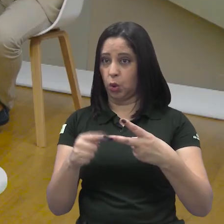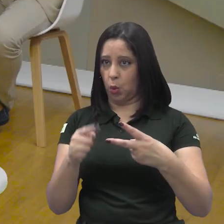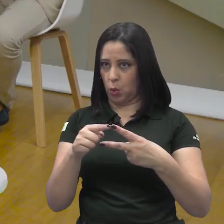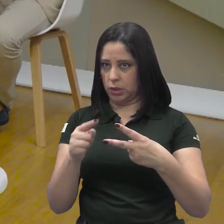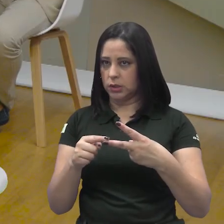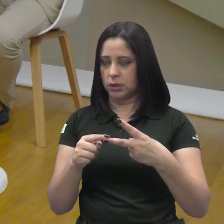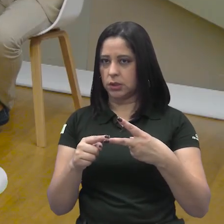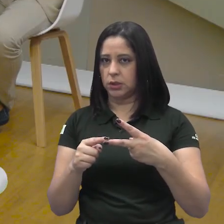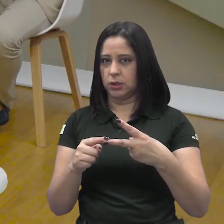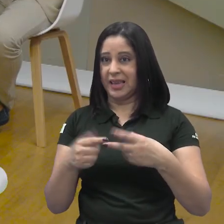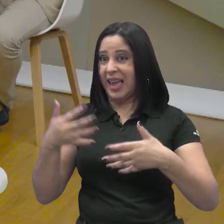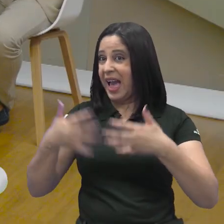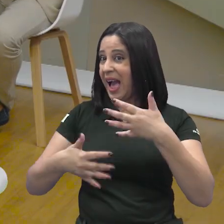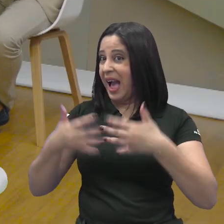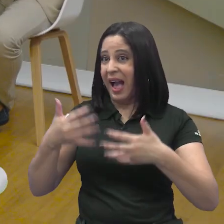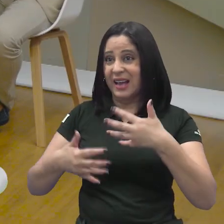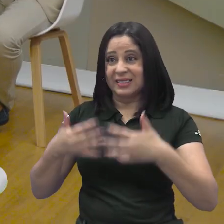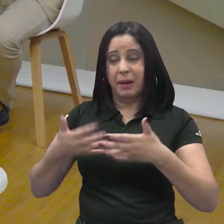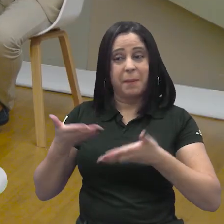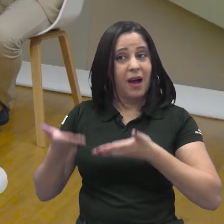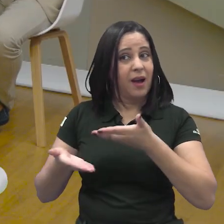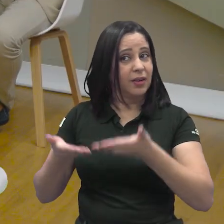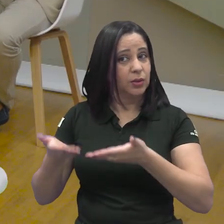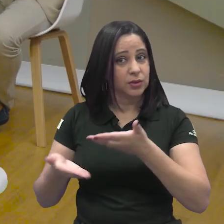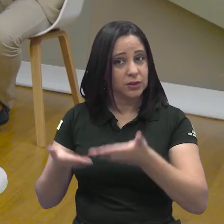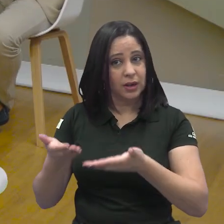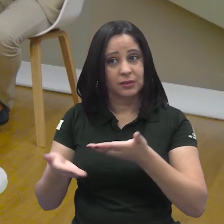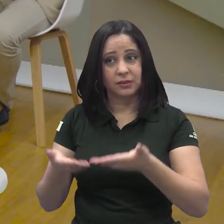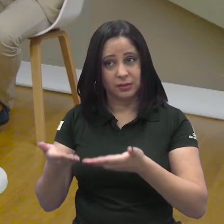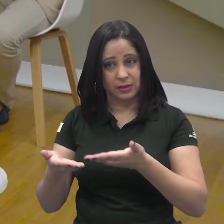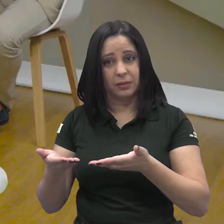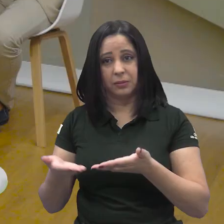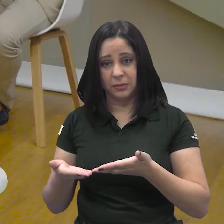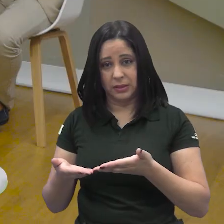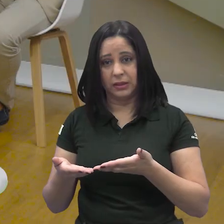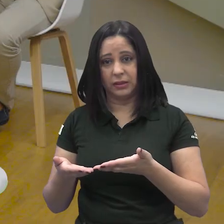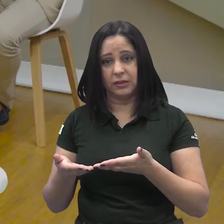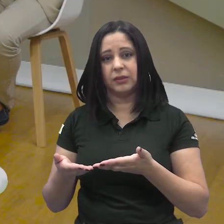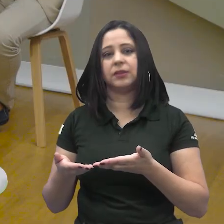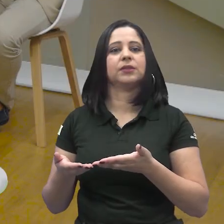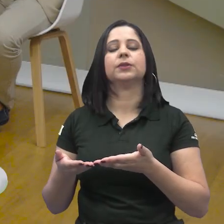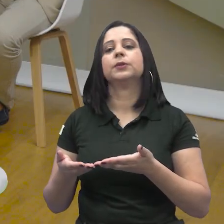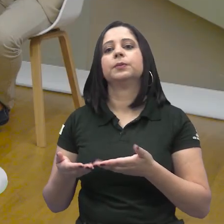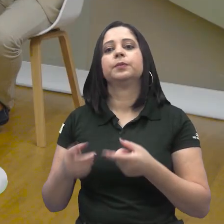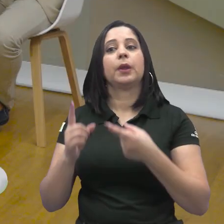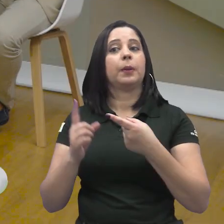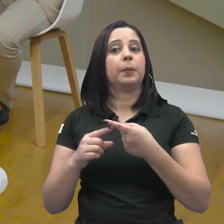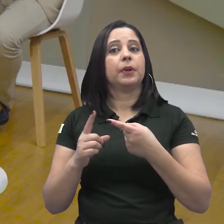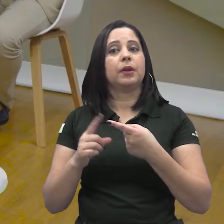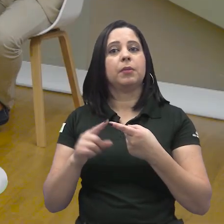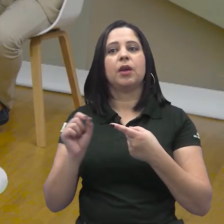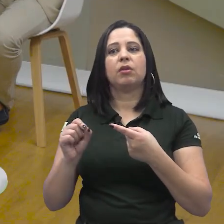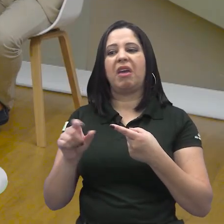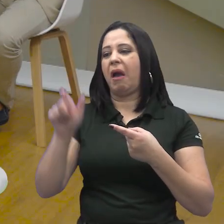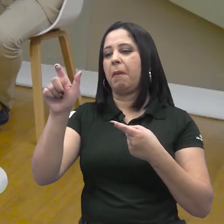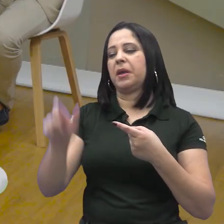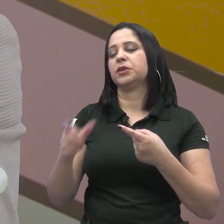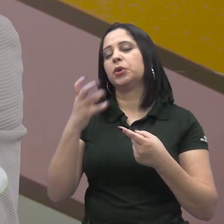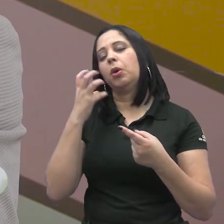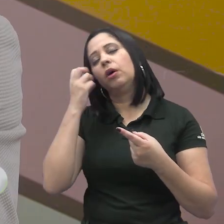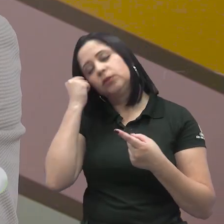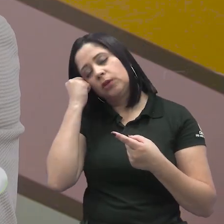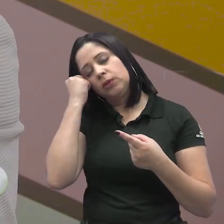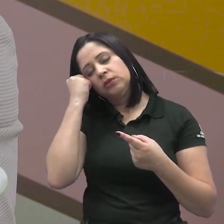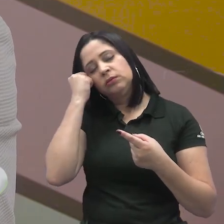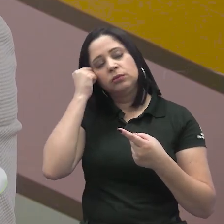sono que atrapalham demais o tratamento e às vezes impedem de você conseguir chegar nos níveis pressóricos adequados. Primeiro é um sono ruim,